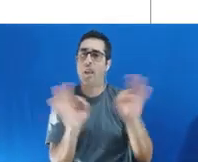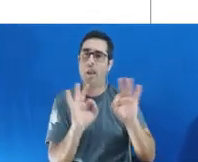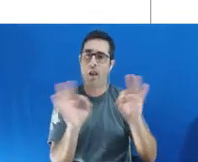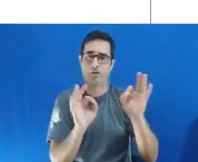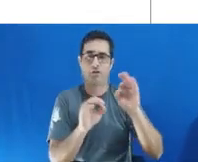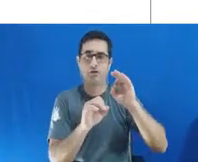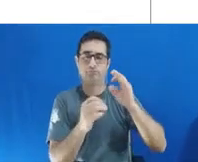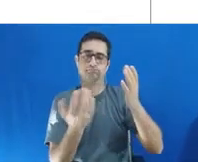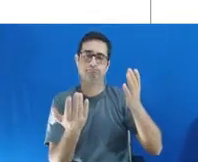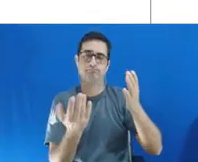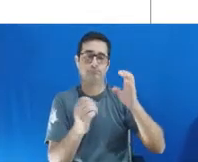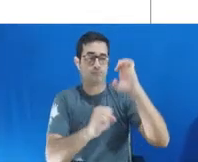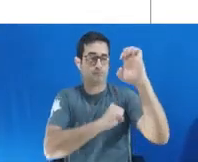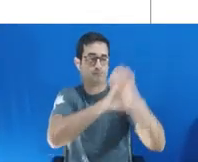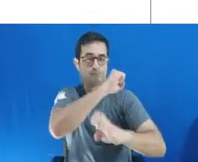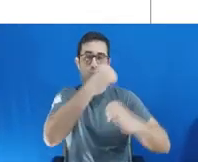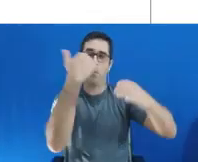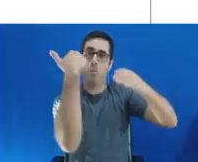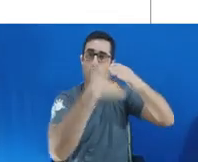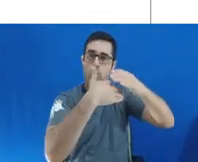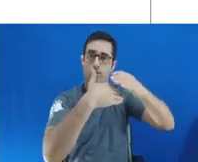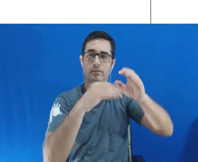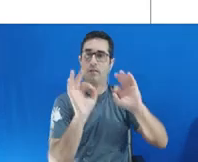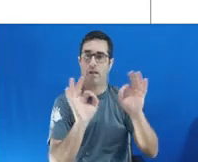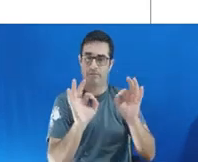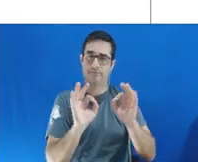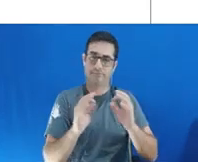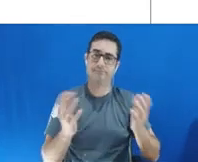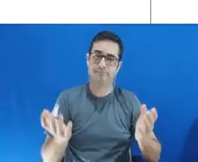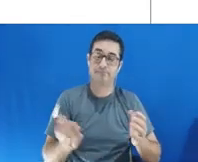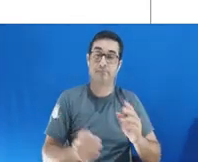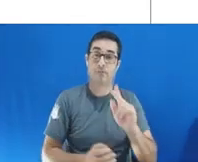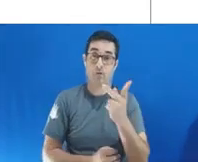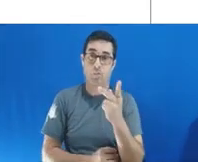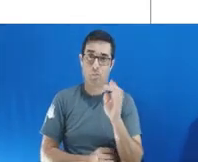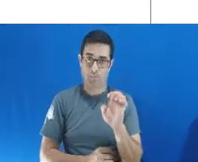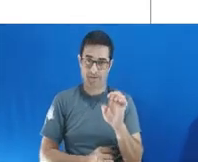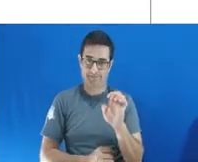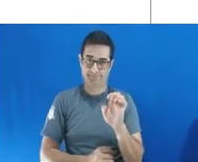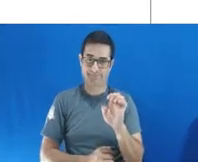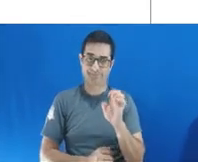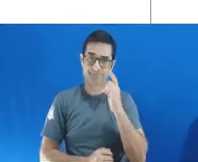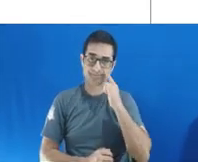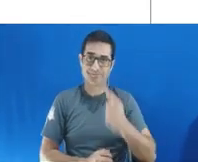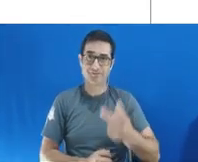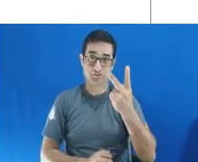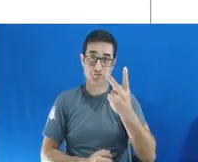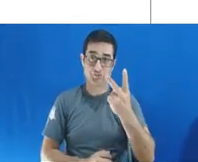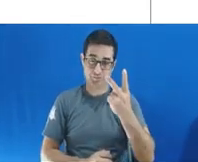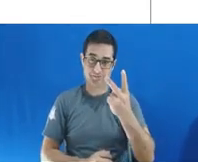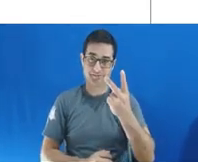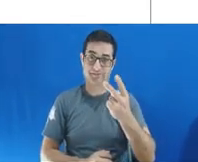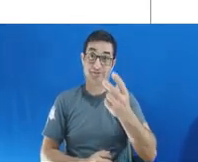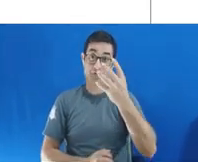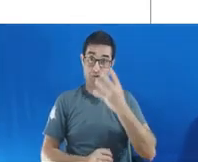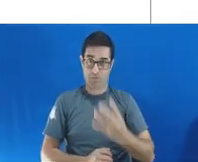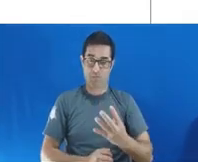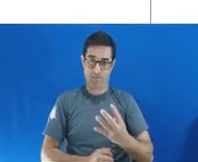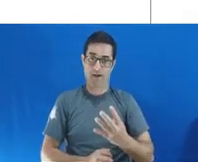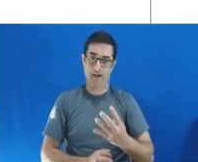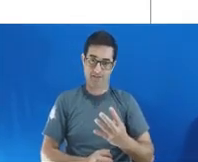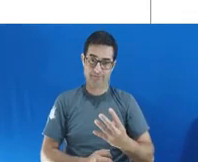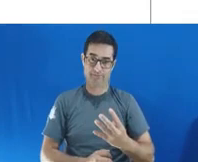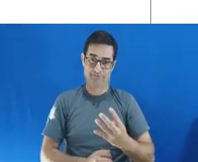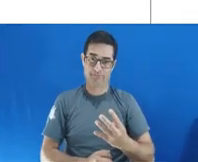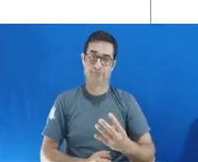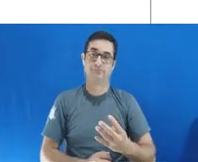Já no caso do hélio, o hélio tem número atômico 2, número de massa 4, então está aqui, né, as suas